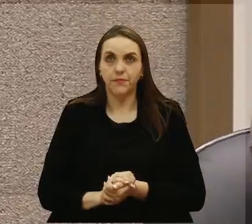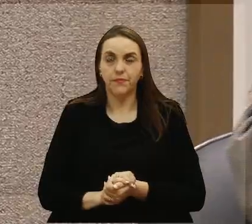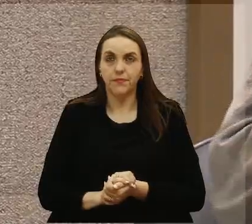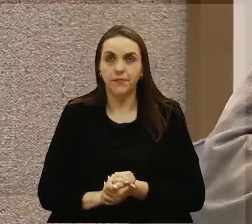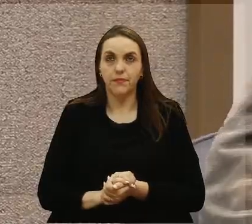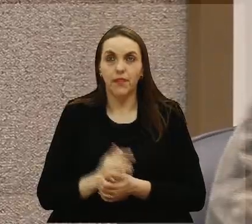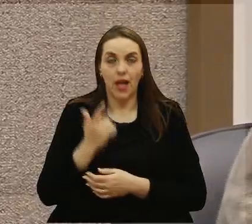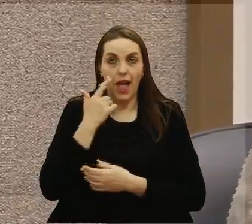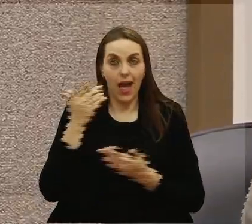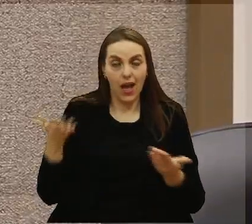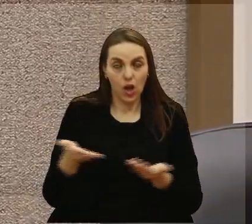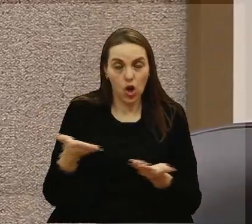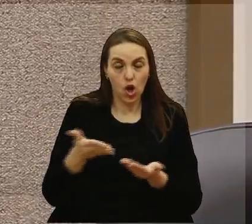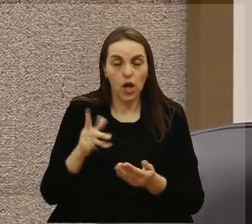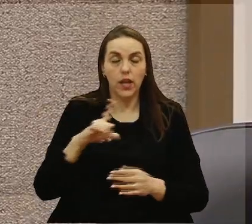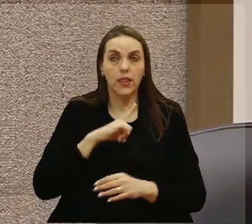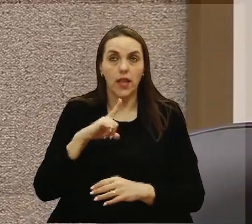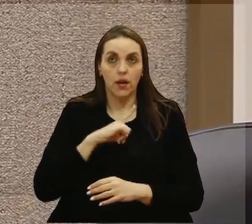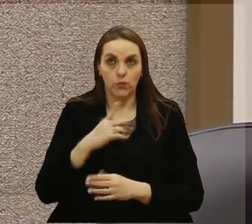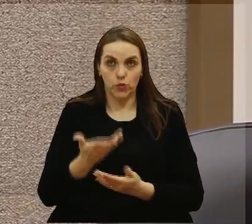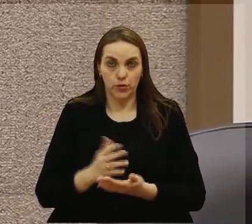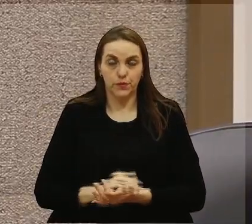Olha, nós temos...